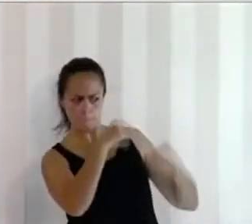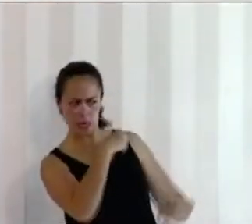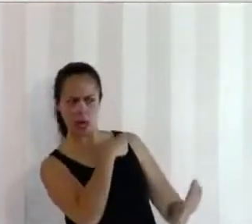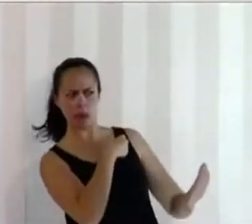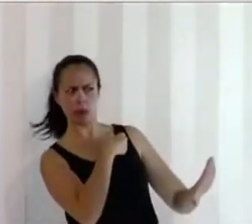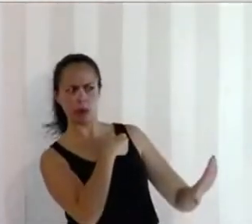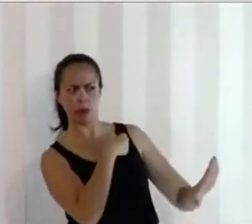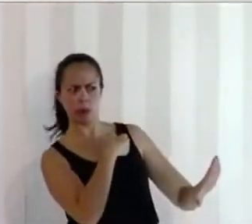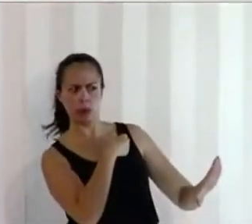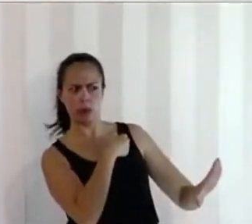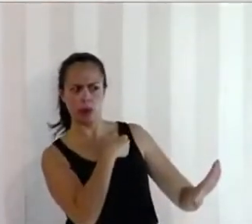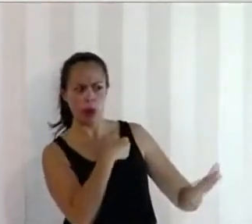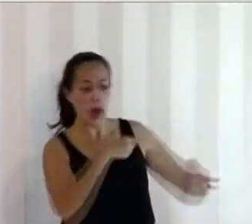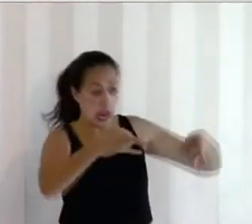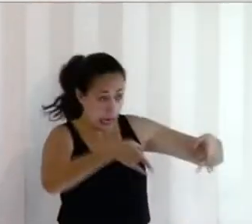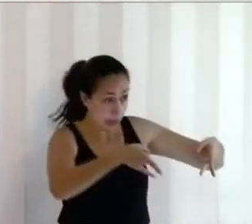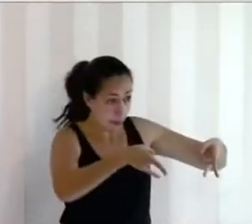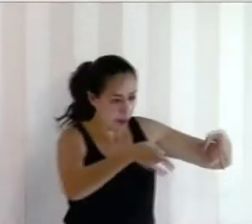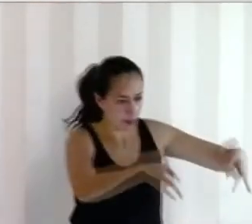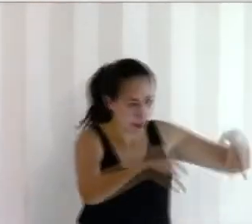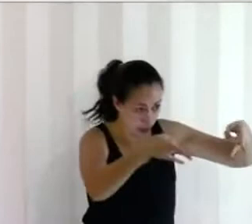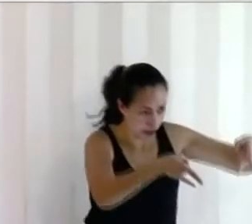é pecado.